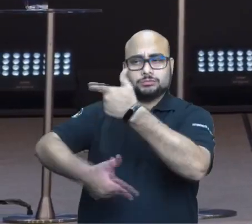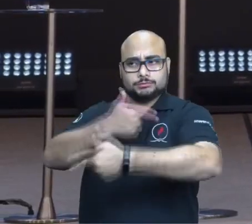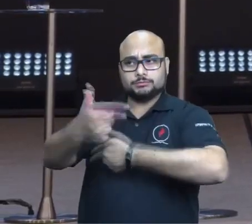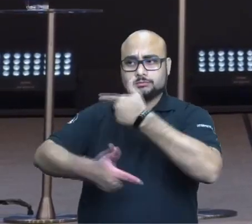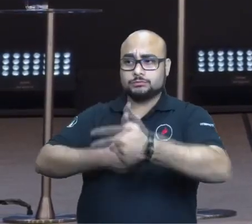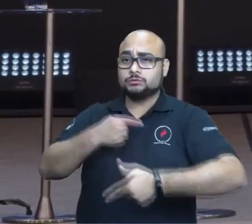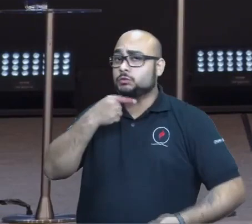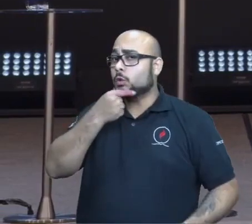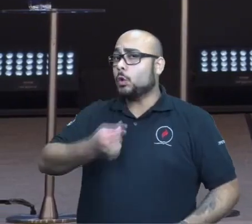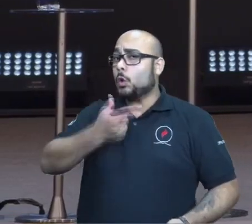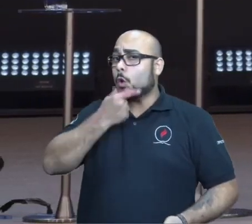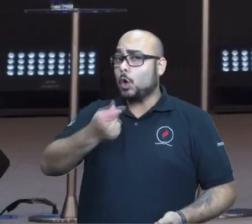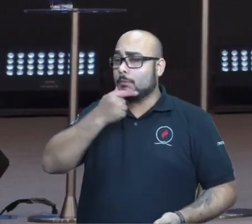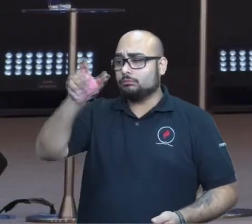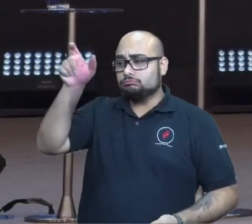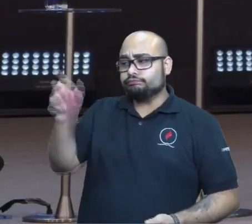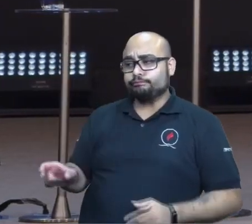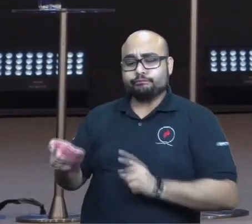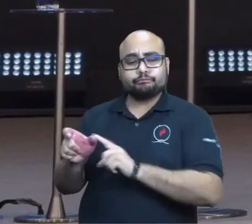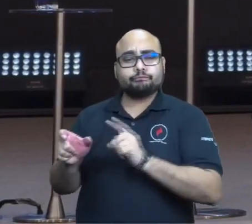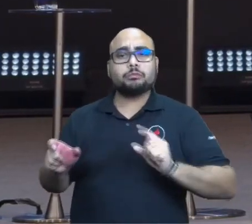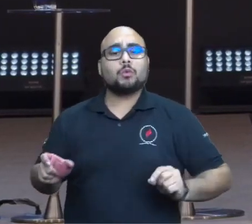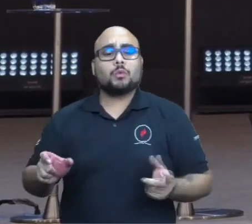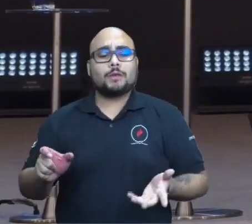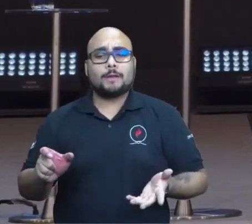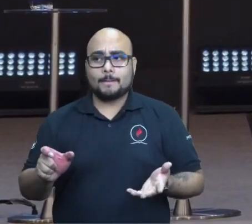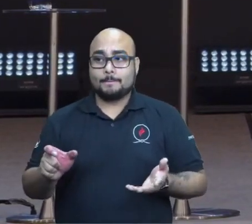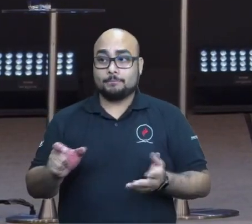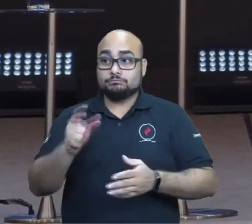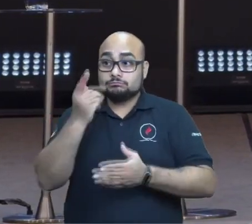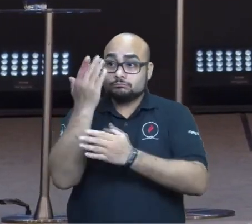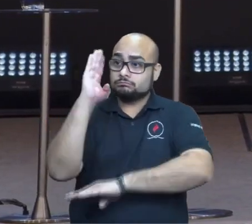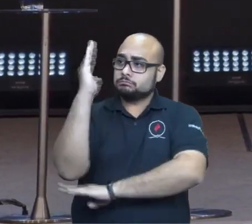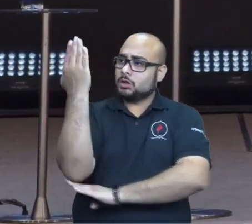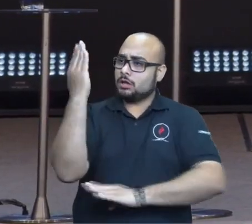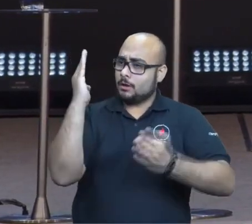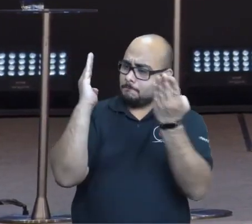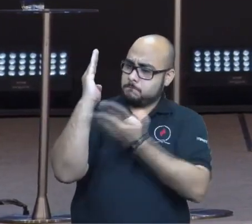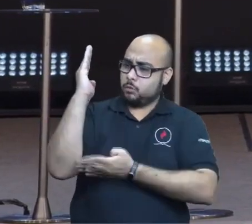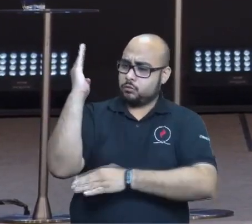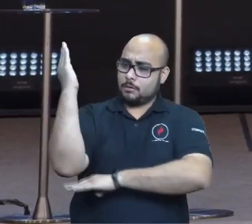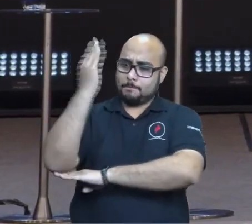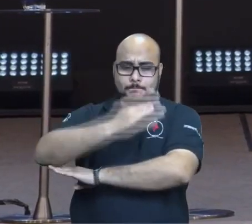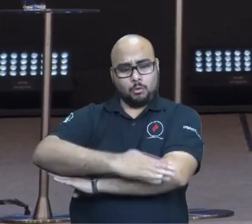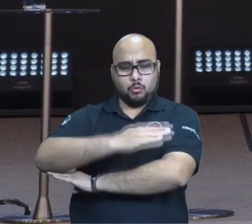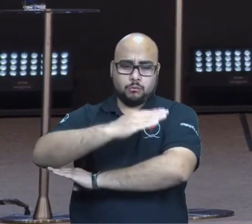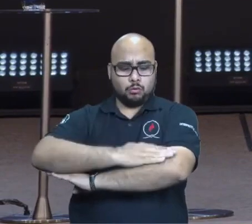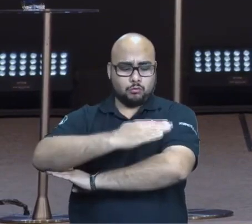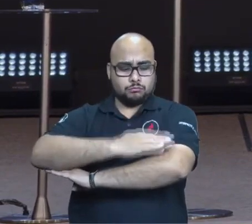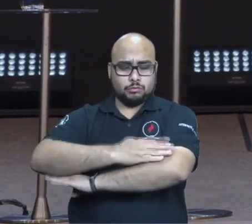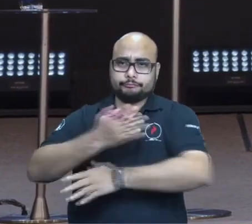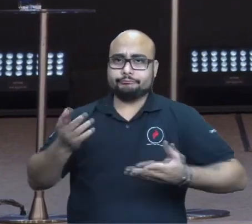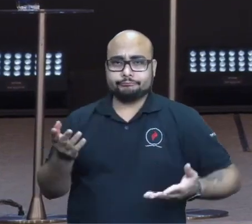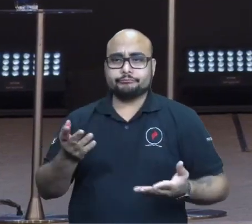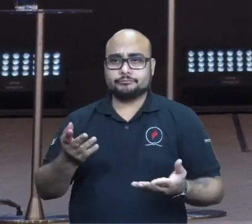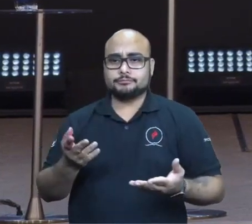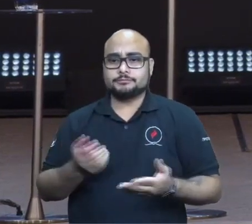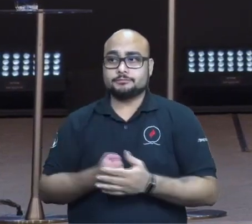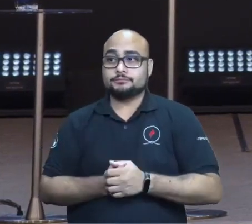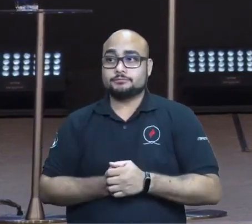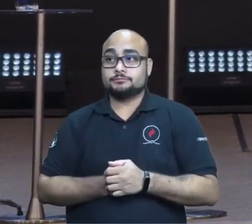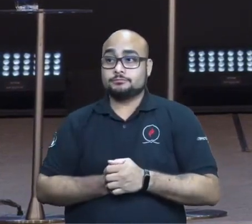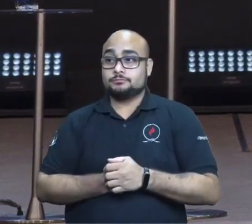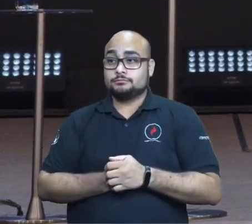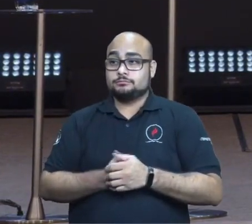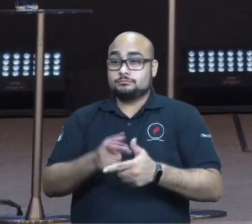da escola de profetas e ele quando foi cortar a madeira a viga caiu e o ferro do Machado foi parado dentro da água